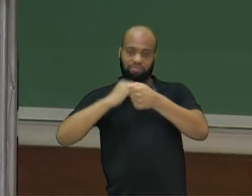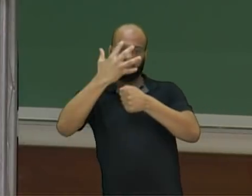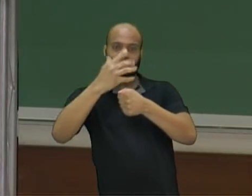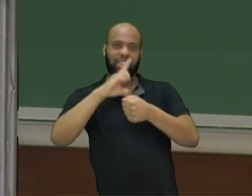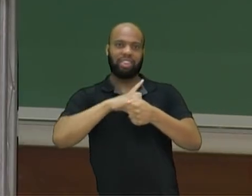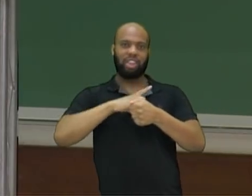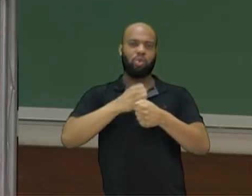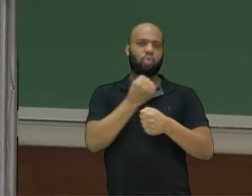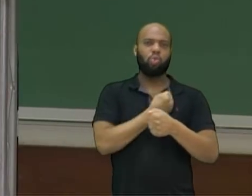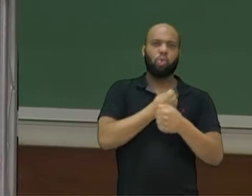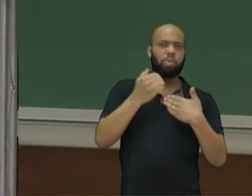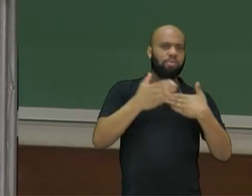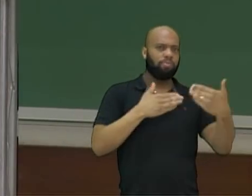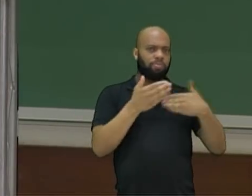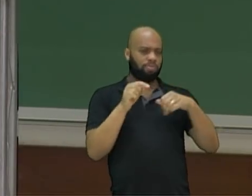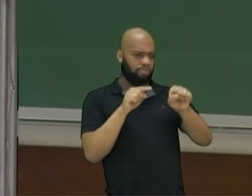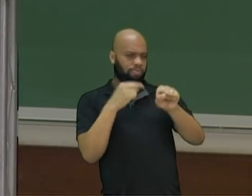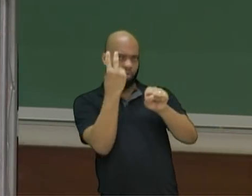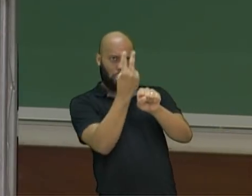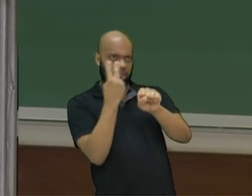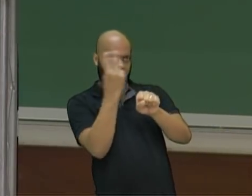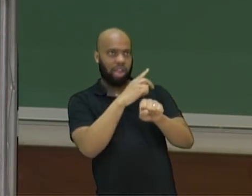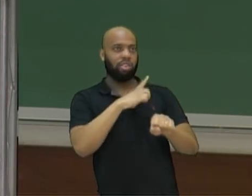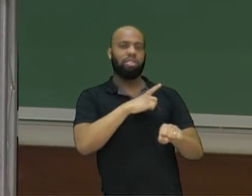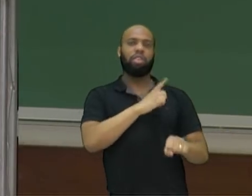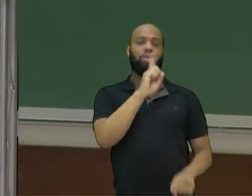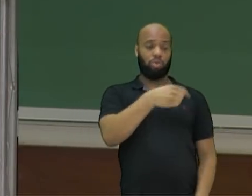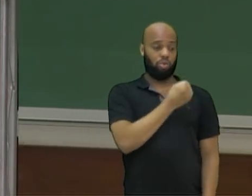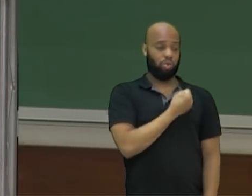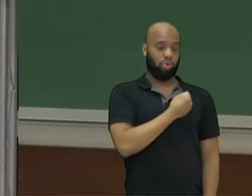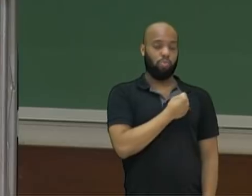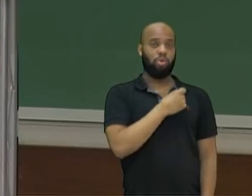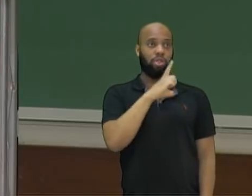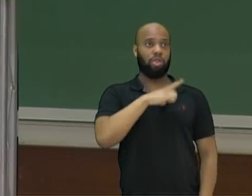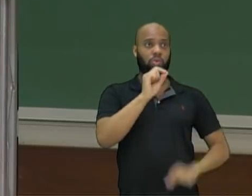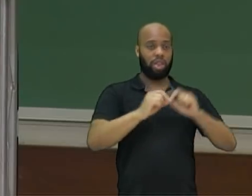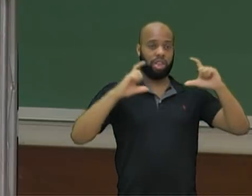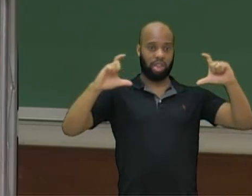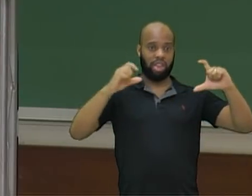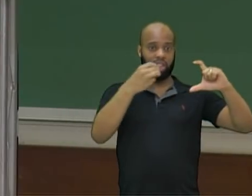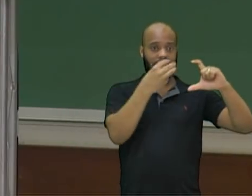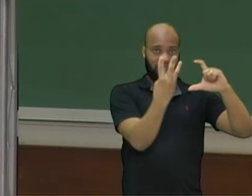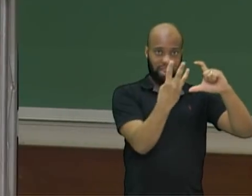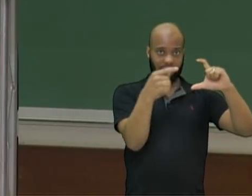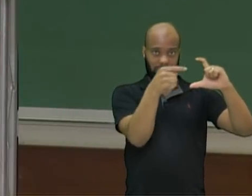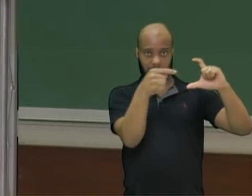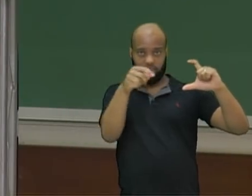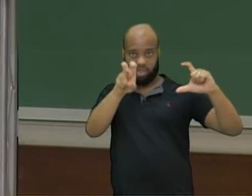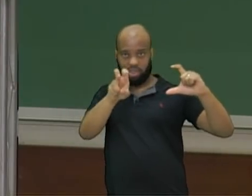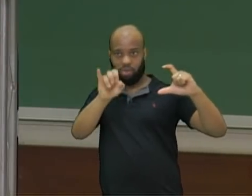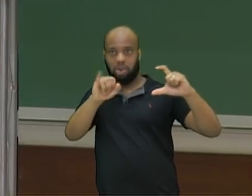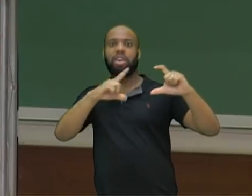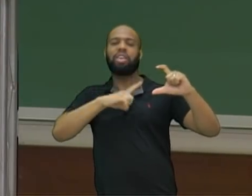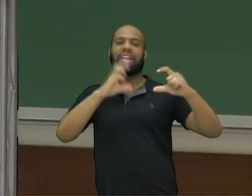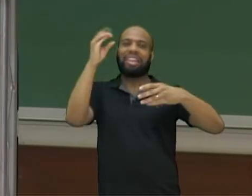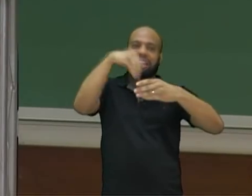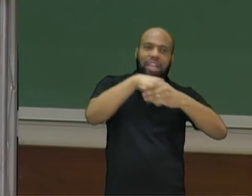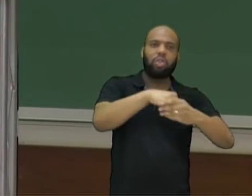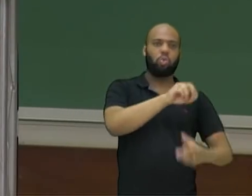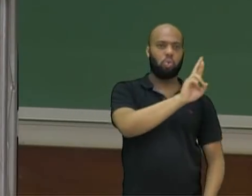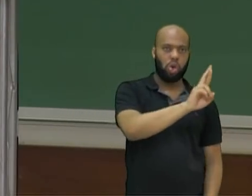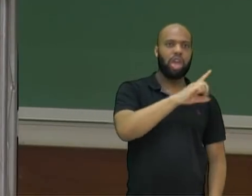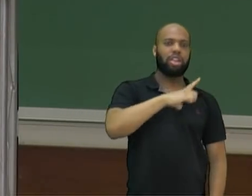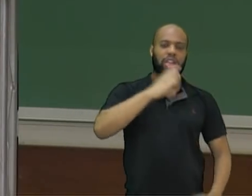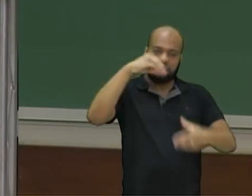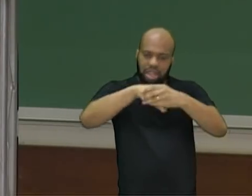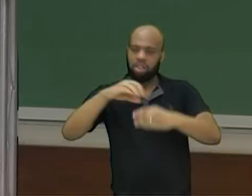número. Então, eu tenho um número complexo, que é 3 menos 5i. Tem parte real, tem parte imaginária.